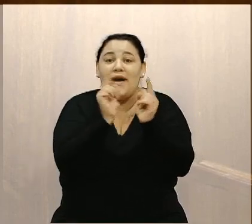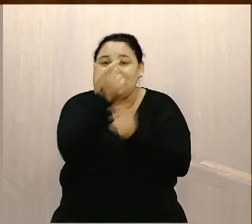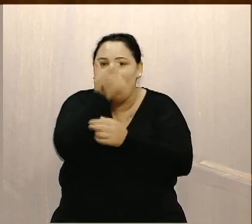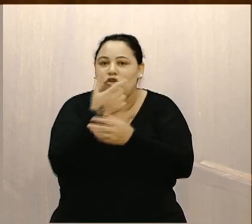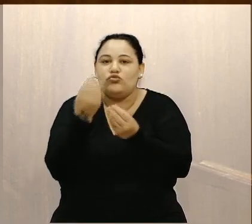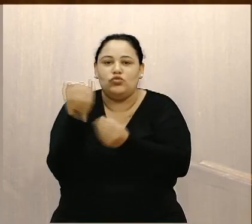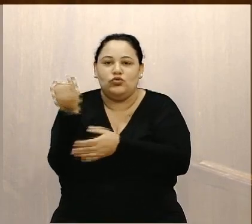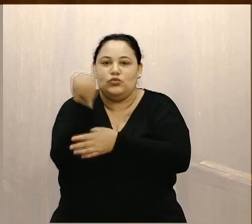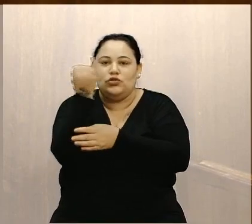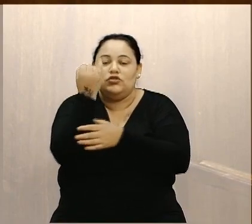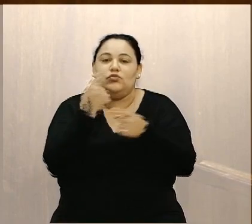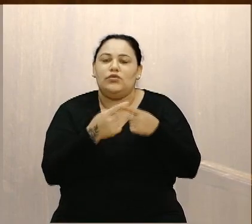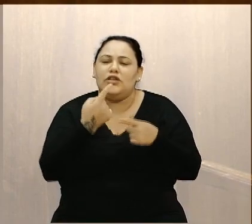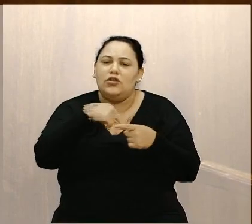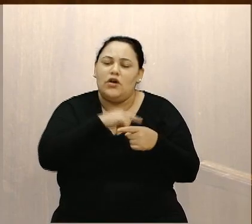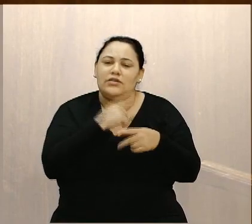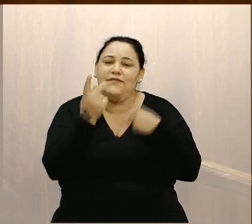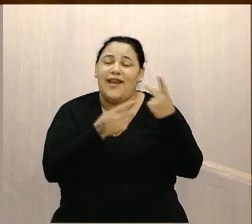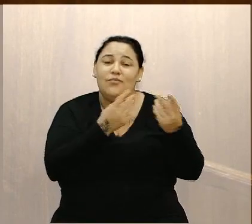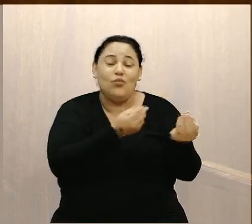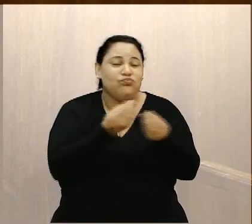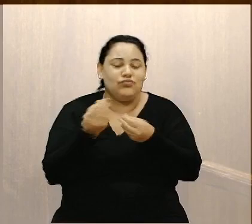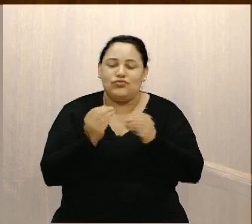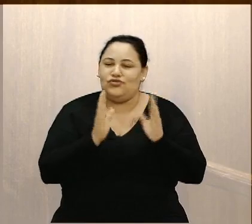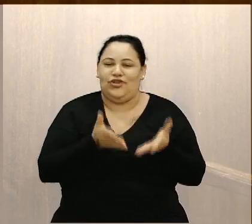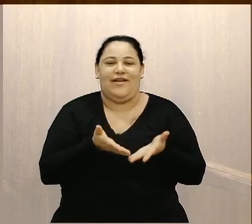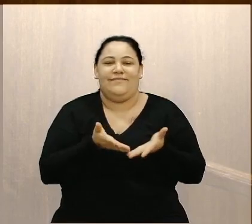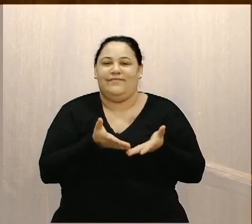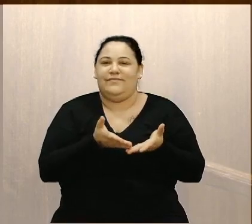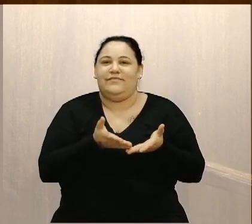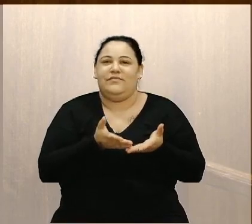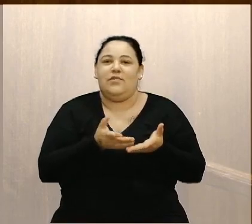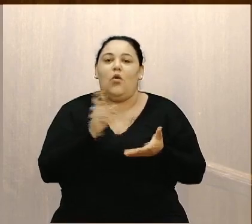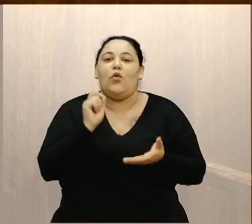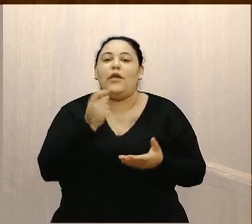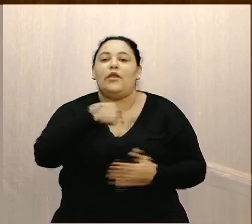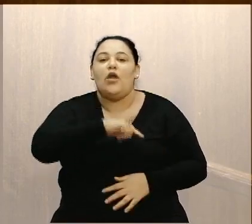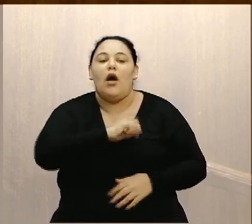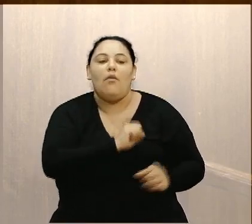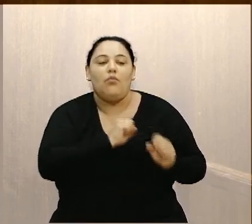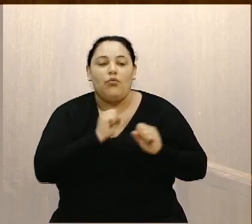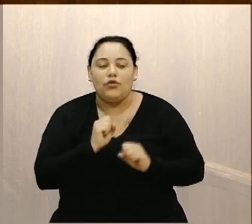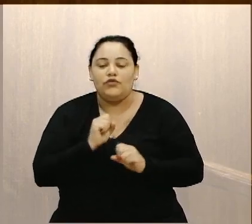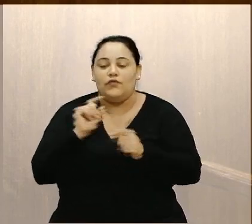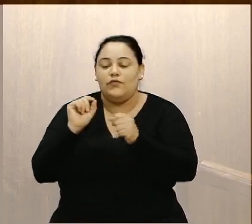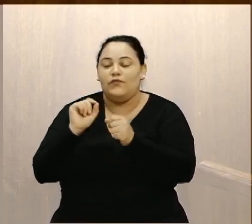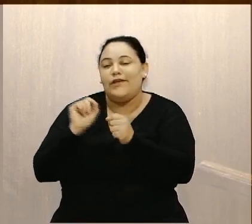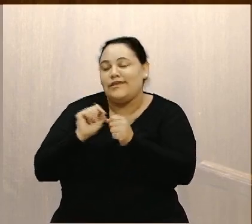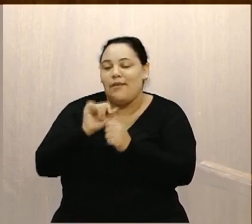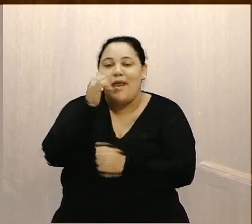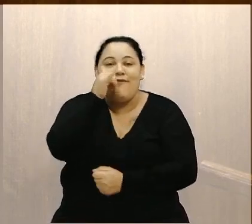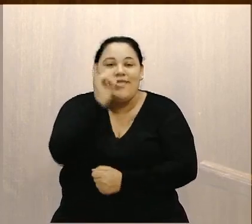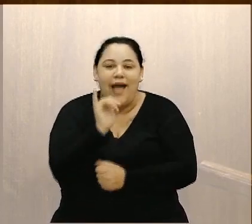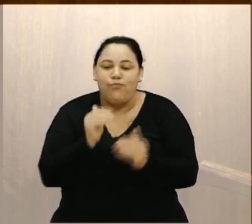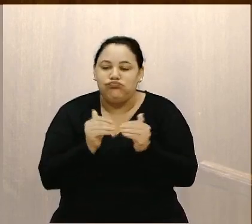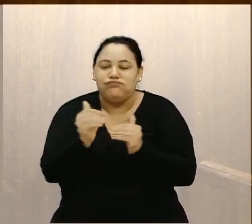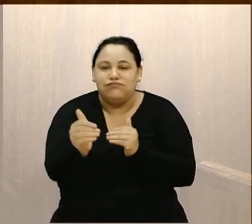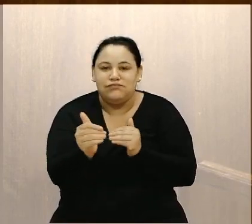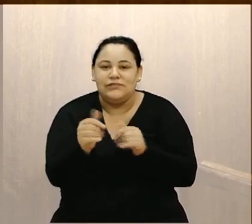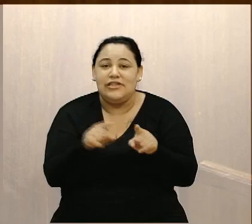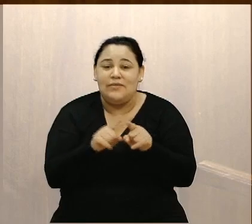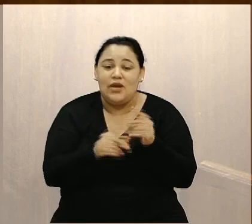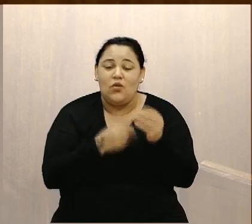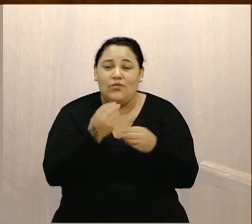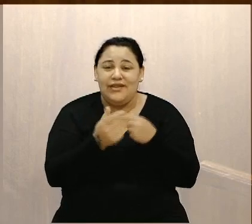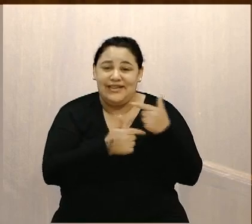importante porque nós falamos várias vezes aqui o que nós podemos fazer para prevenir daqui para frente, e como ele trabalha